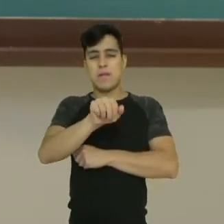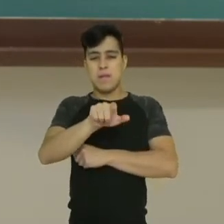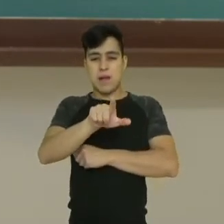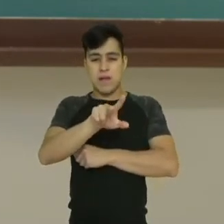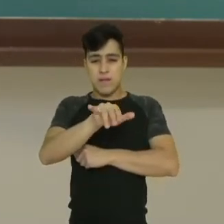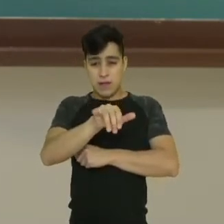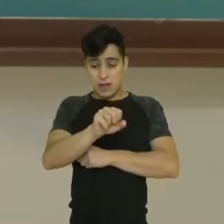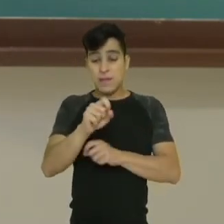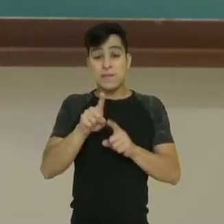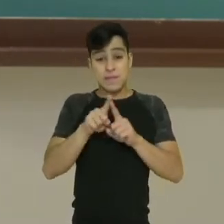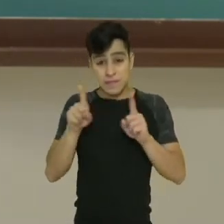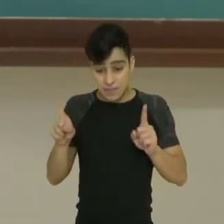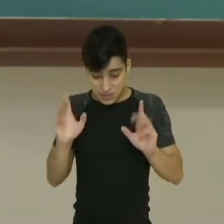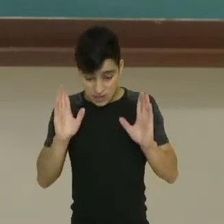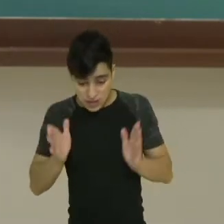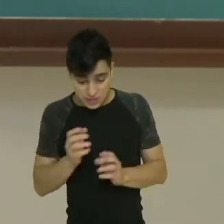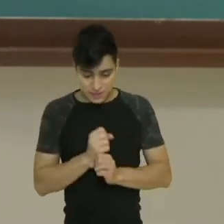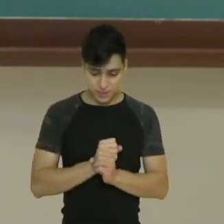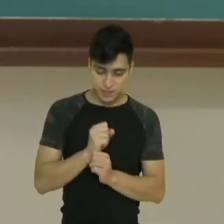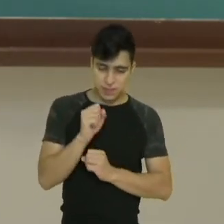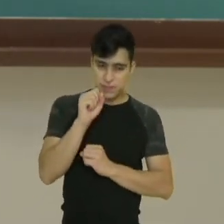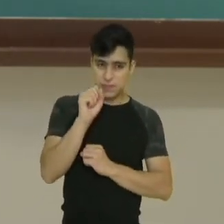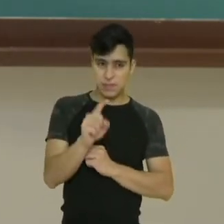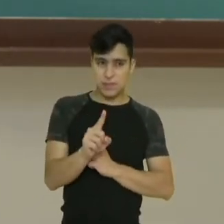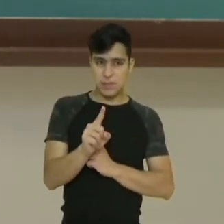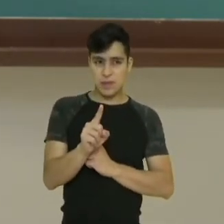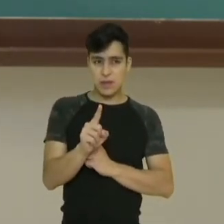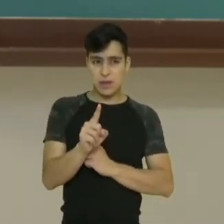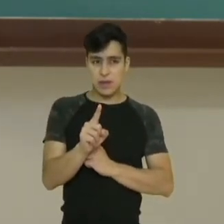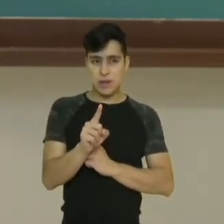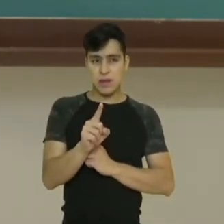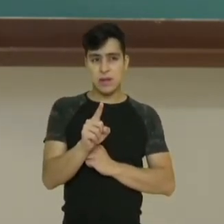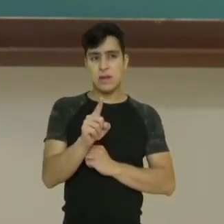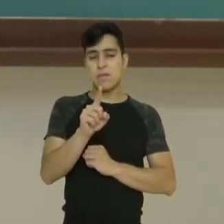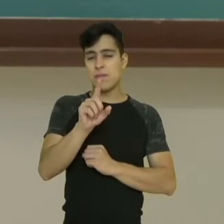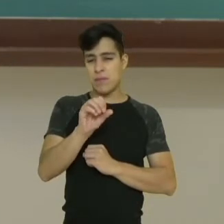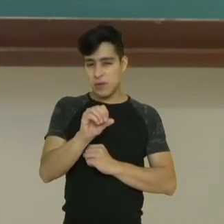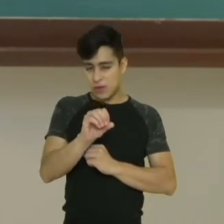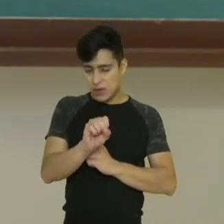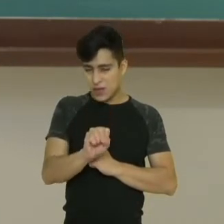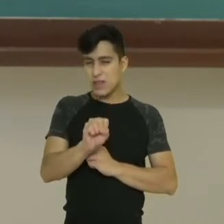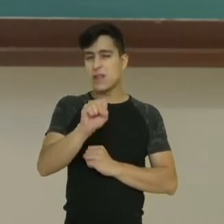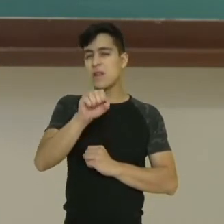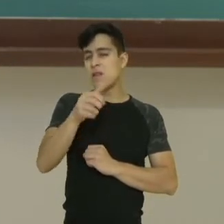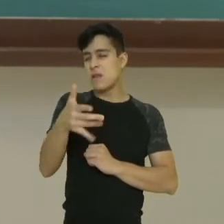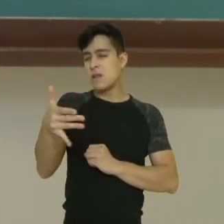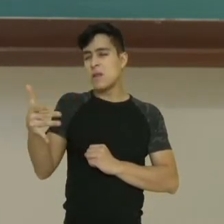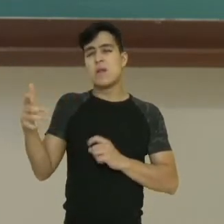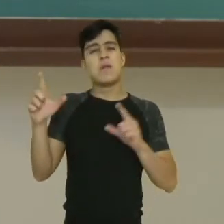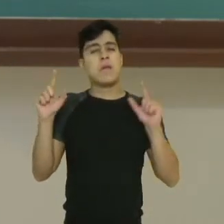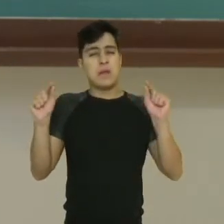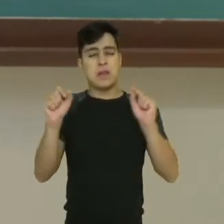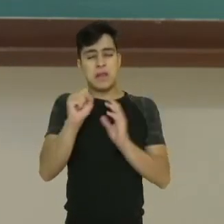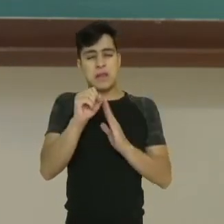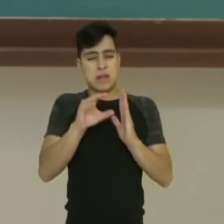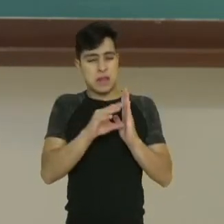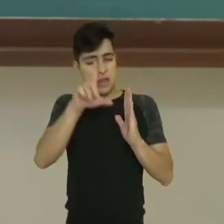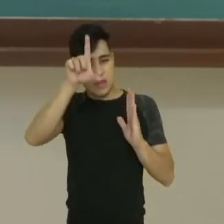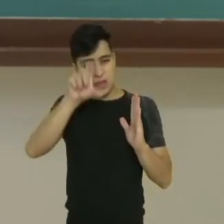desde 1800 e... já não vamos mostrar, né, o tempo aí, desde 1800 e alguma coisa, ou seja, desde o século XIX,